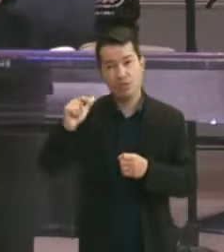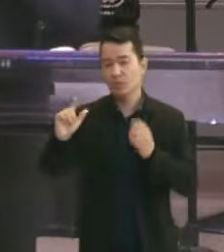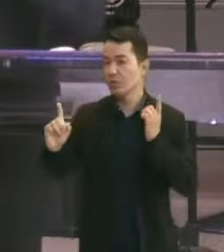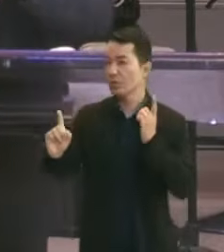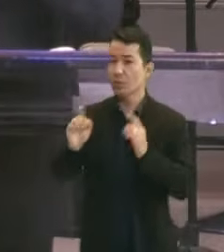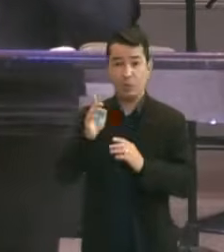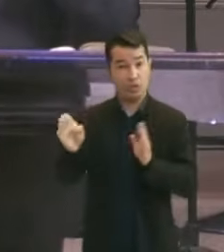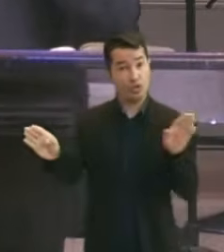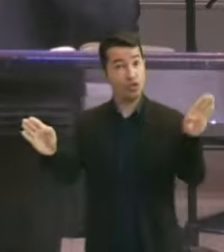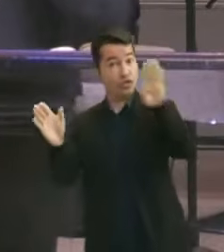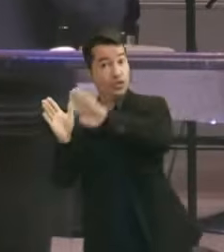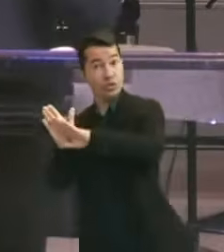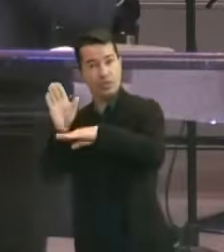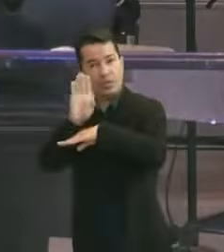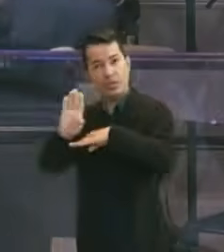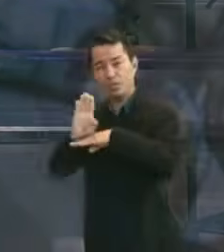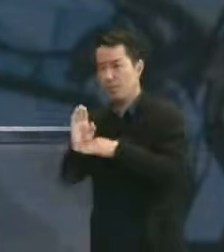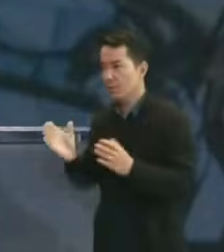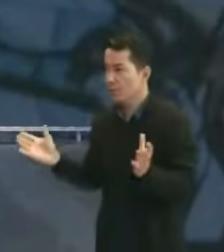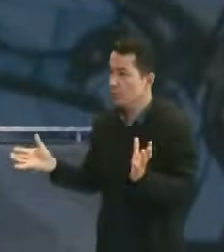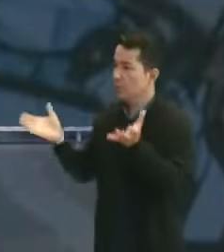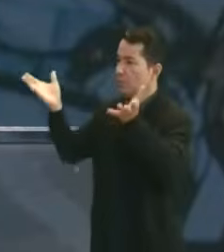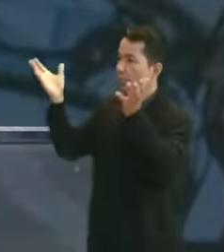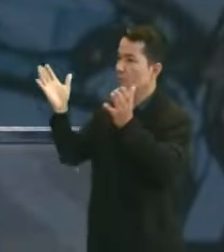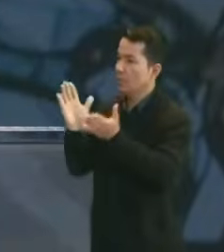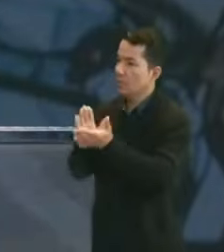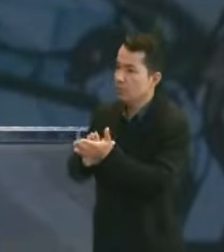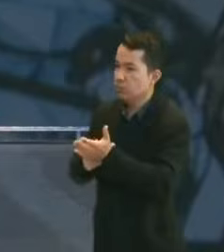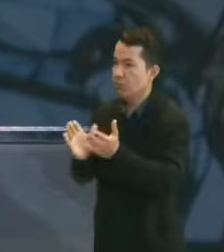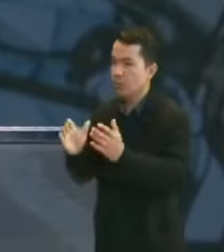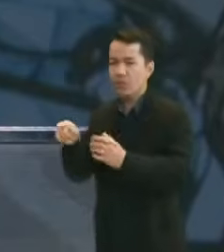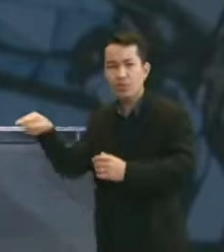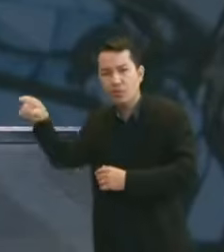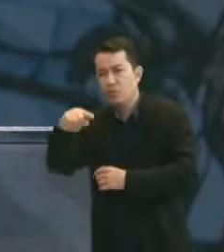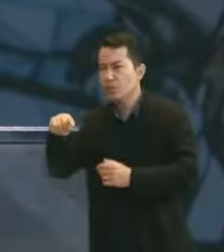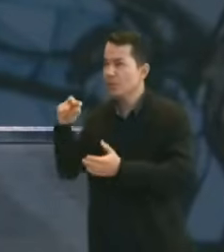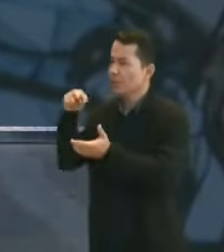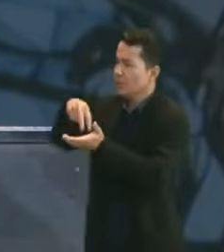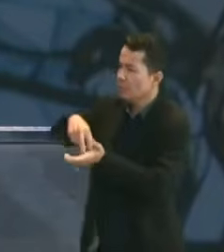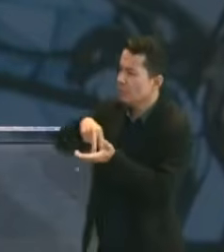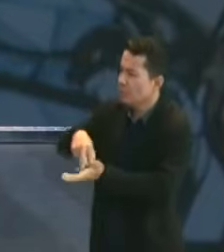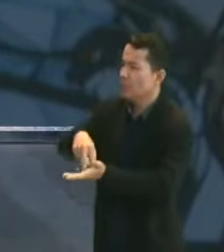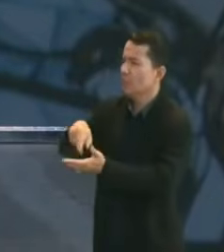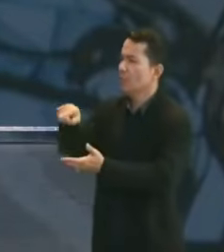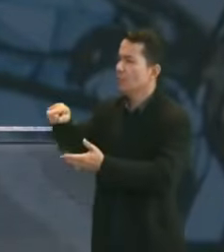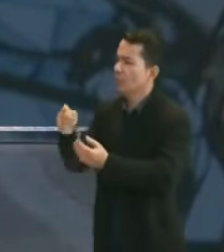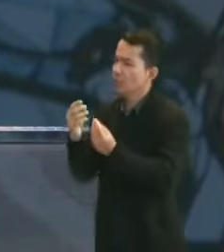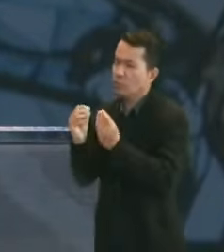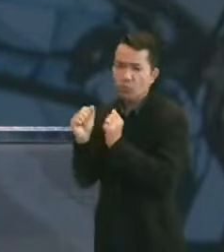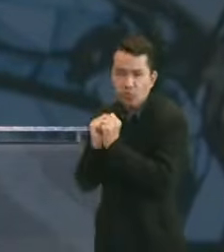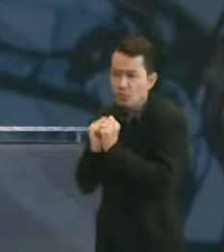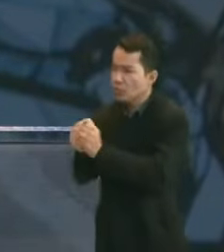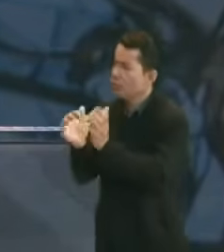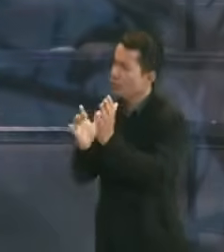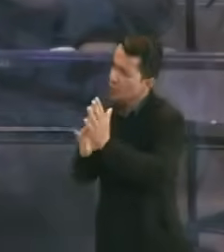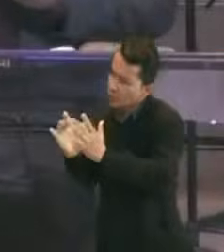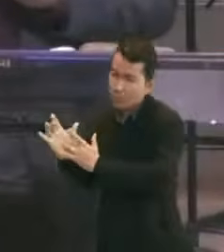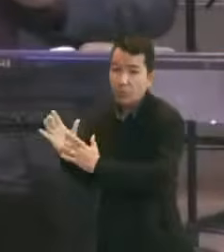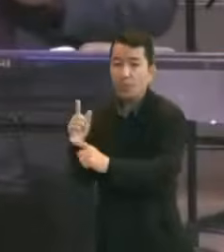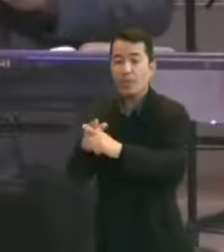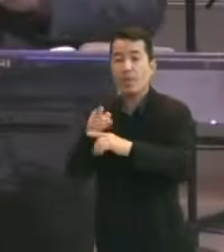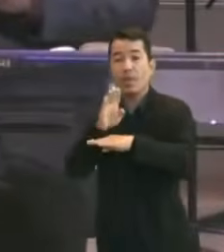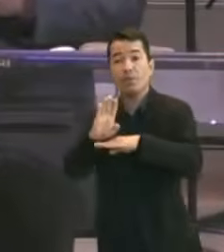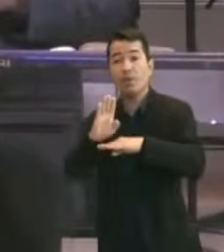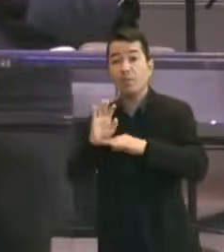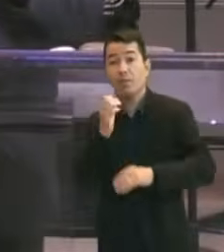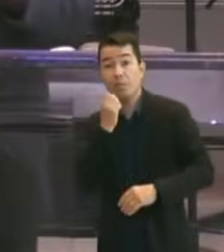e exortava a todos a que com firmeza de coração permanecessem no Senhor. Porque era homem bom, cheio do Espírito Santo e de fé,